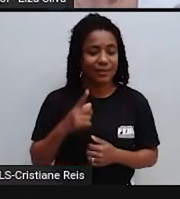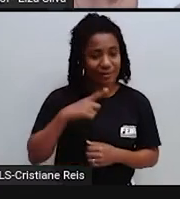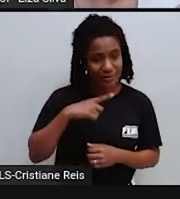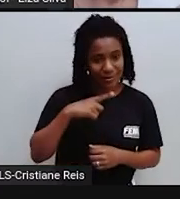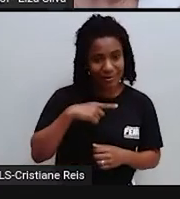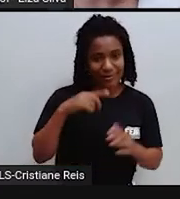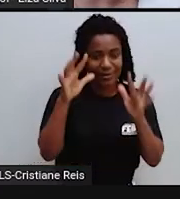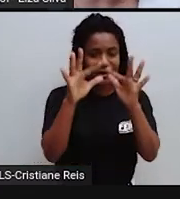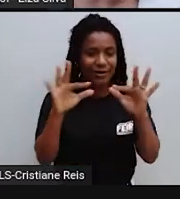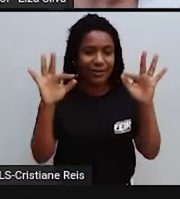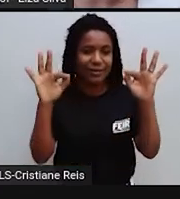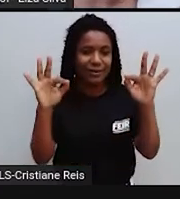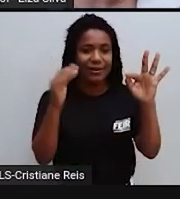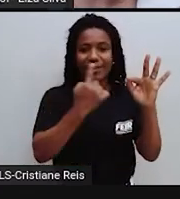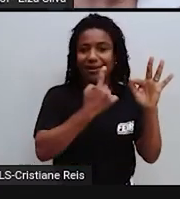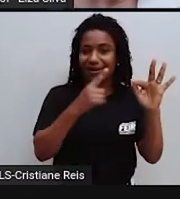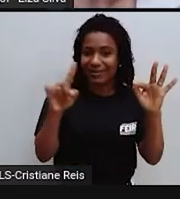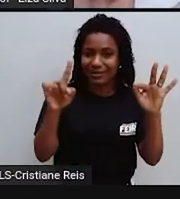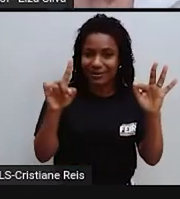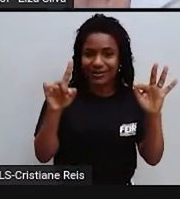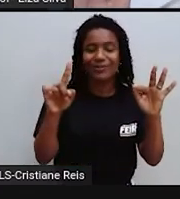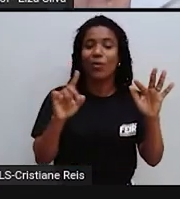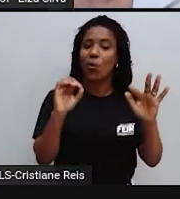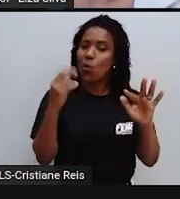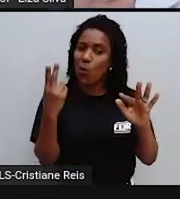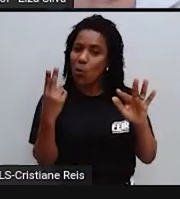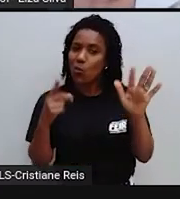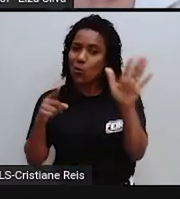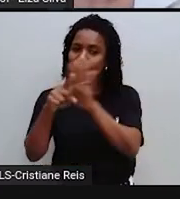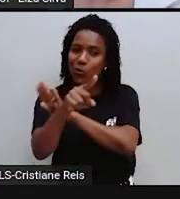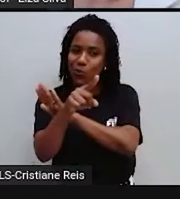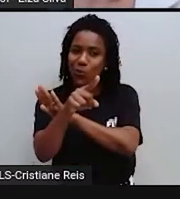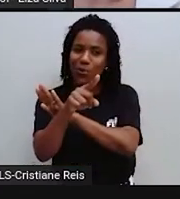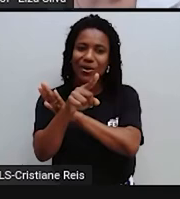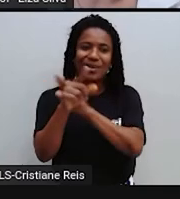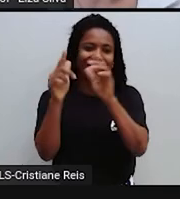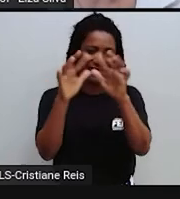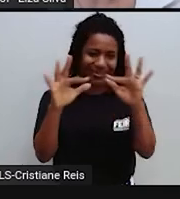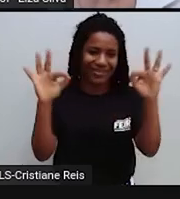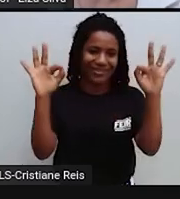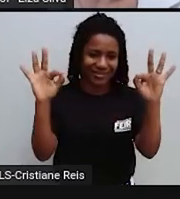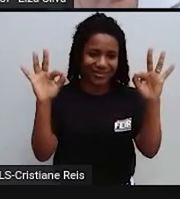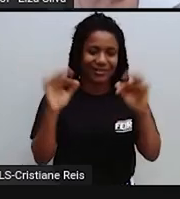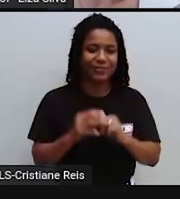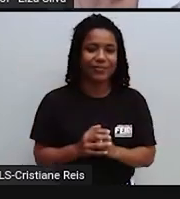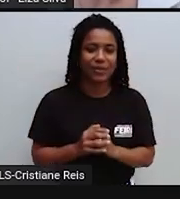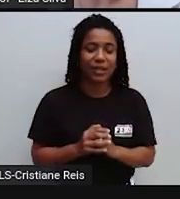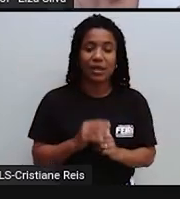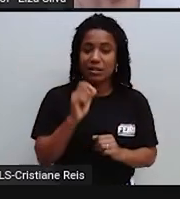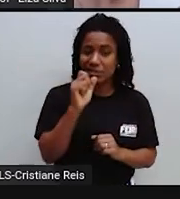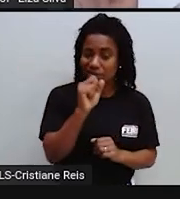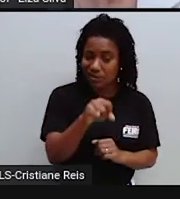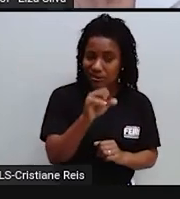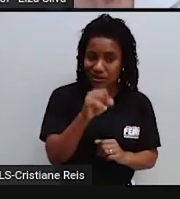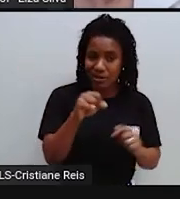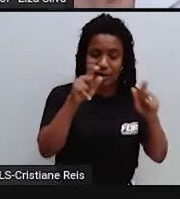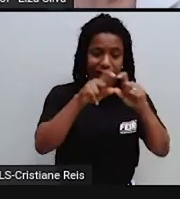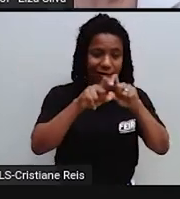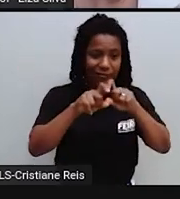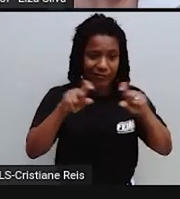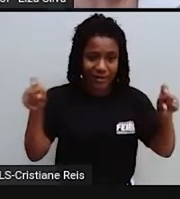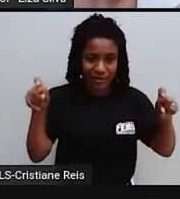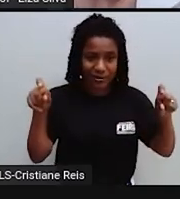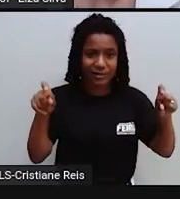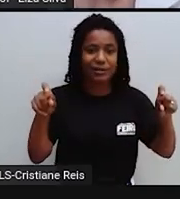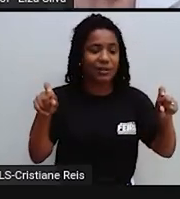e interrogative sentences. Ok? Então, frases na negativa. Se eu quero negar uma ação, eu apenas acrescento